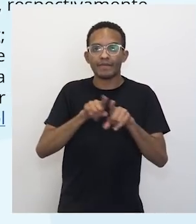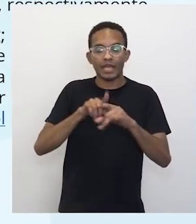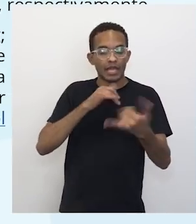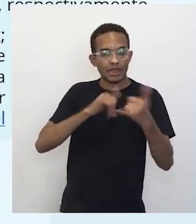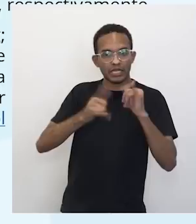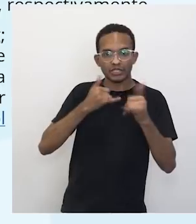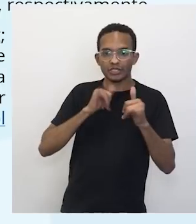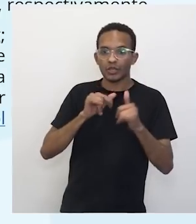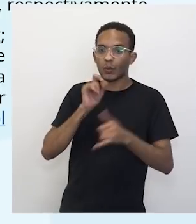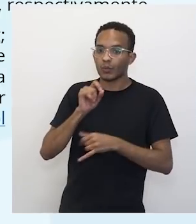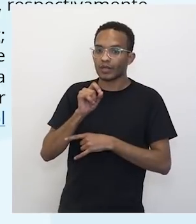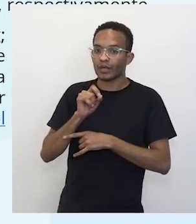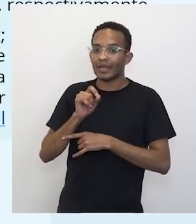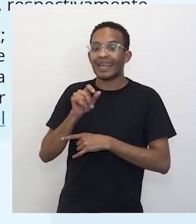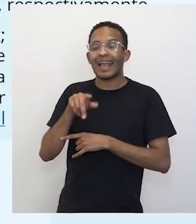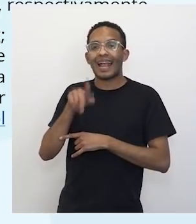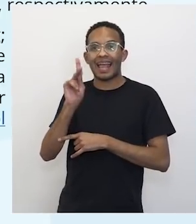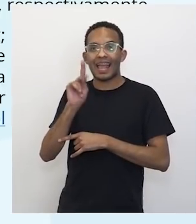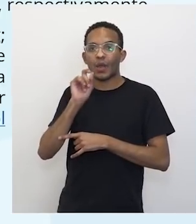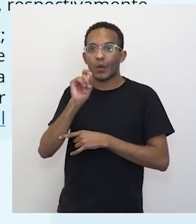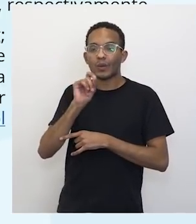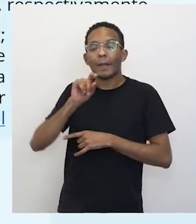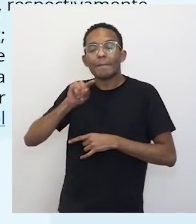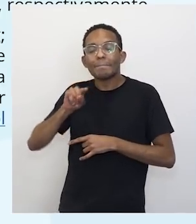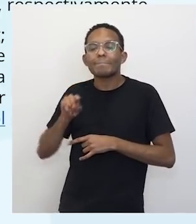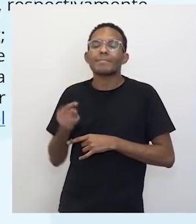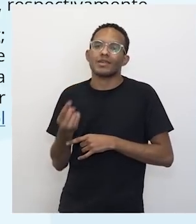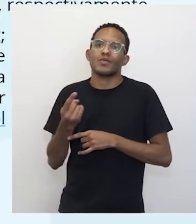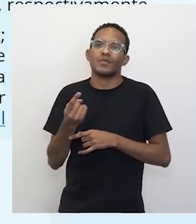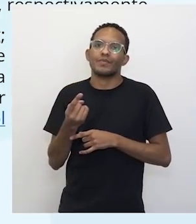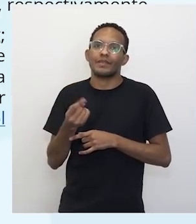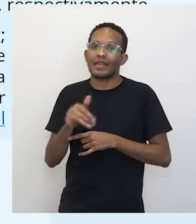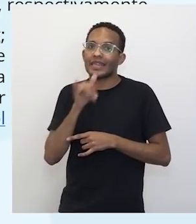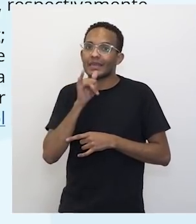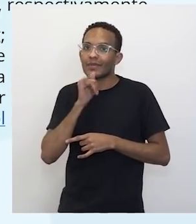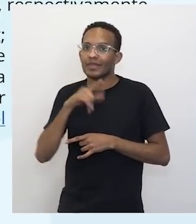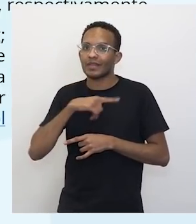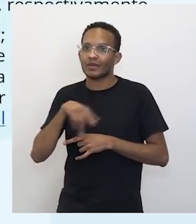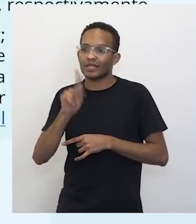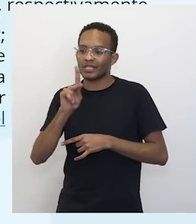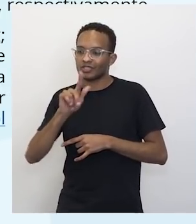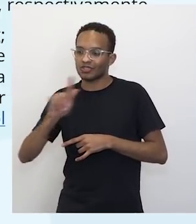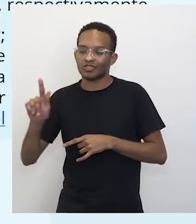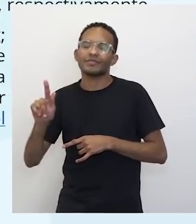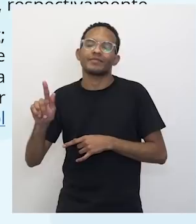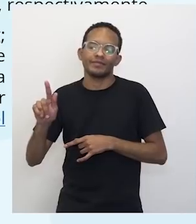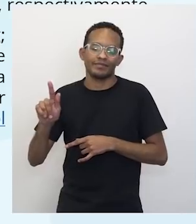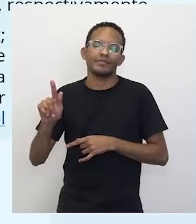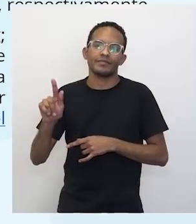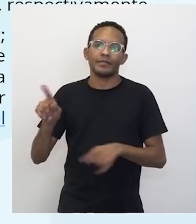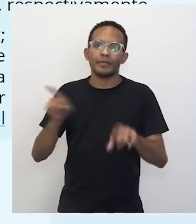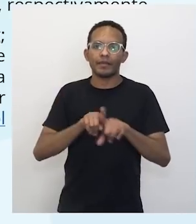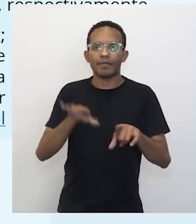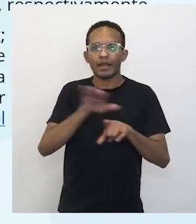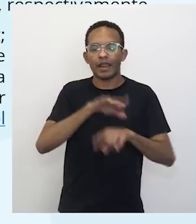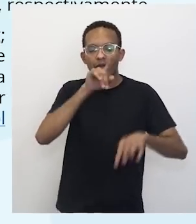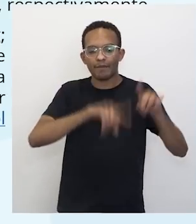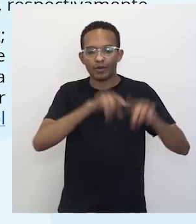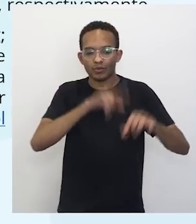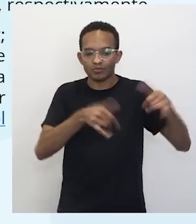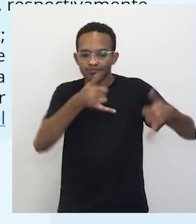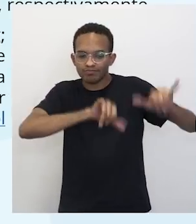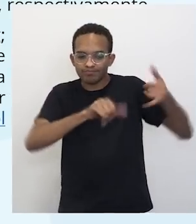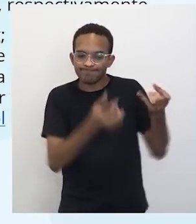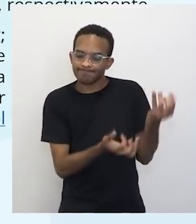Esse K em cima é 1000, né? Então, 1000 joules por quilograma da substância aí, do que está sendo queimado,